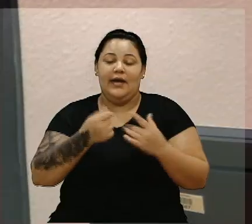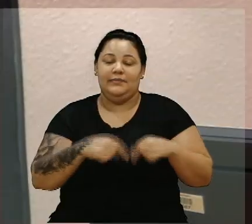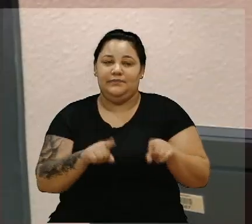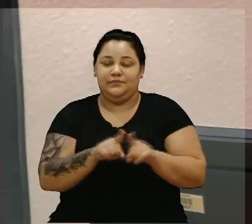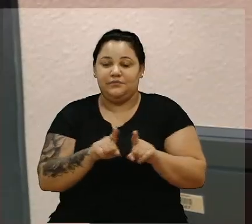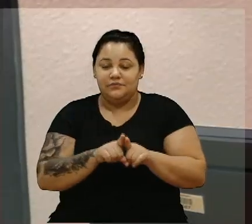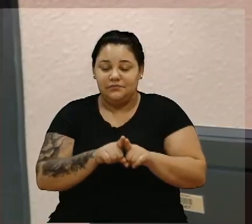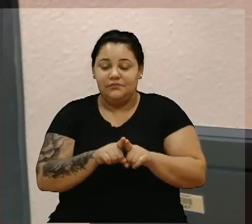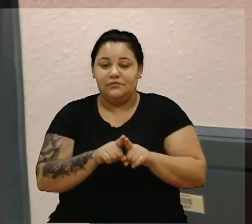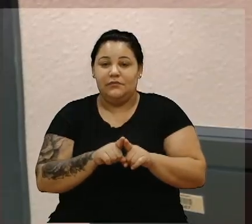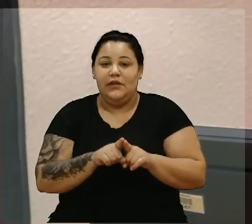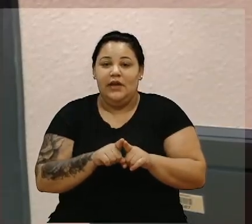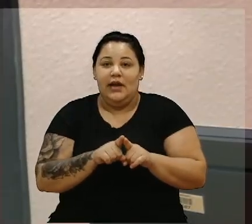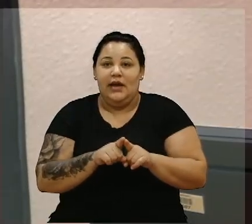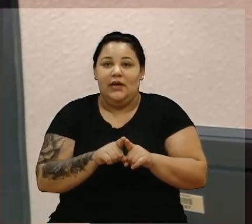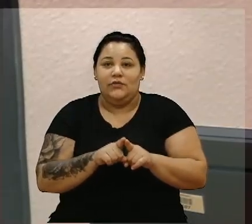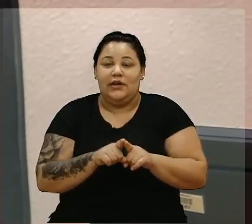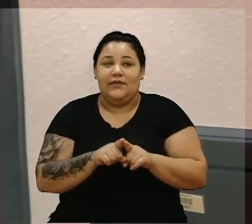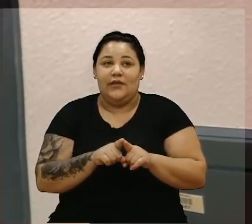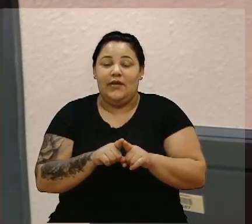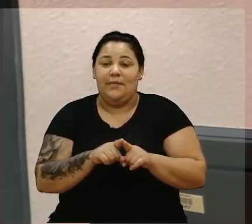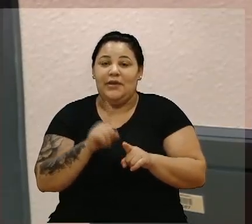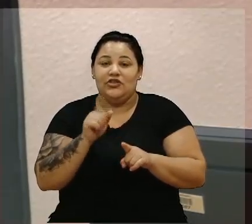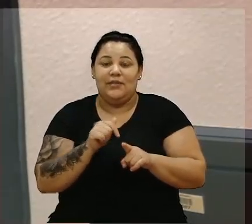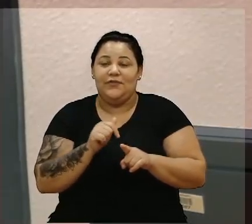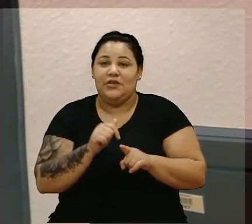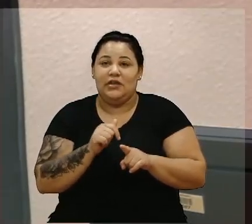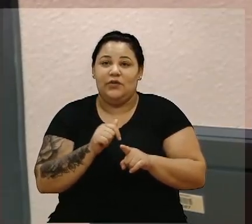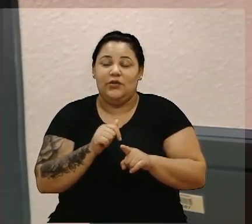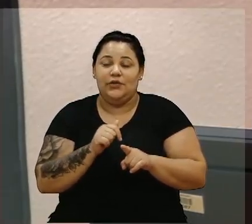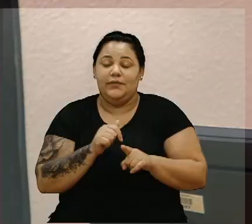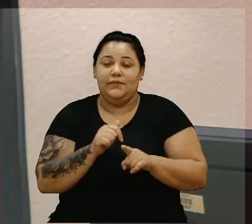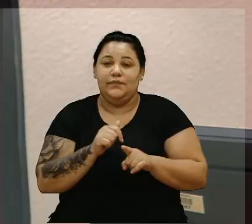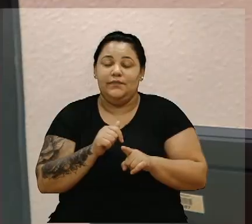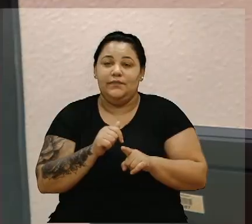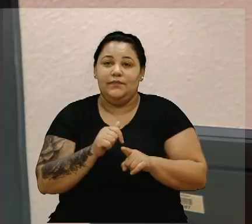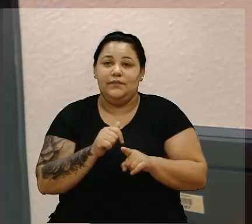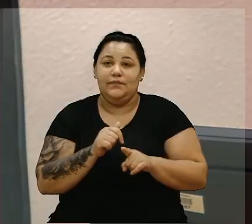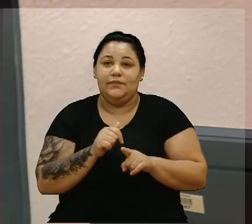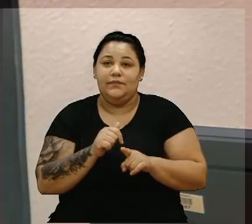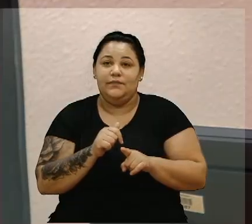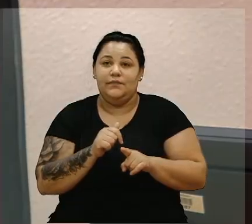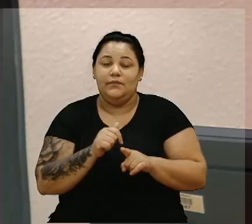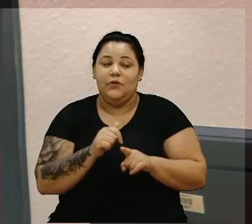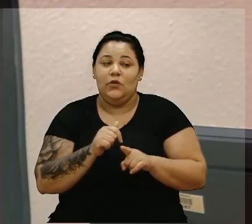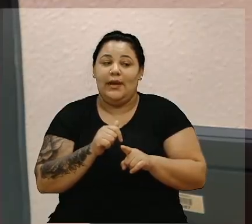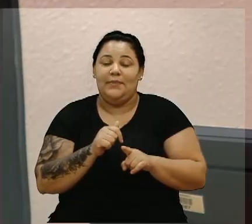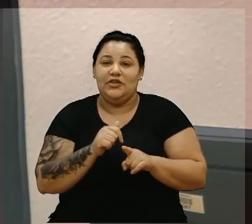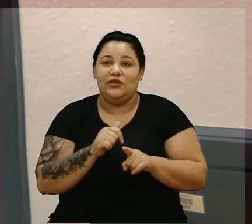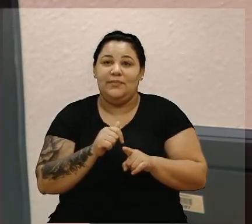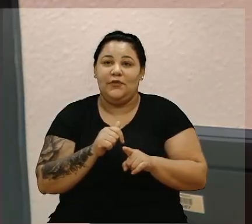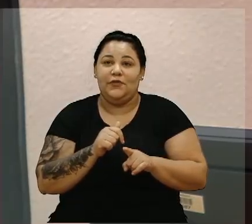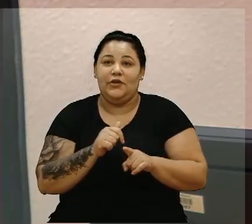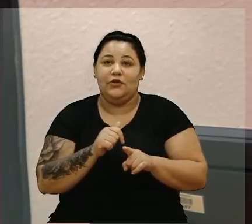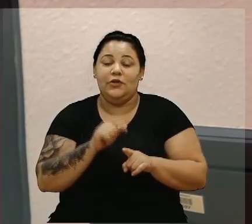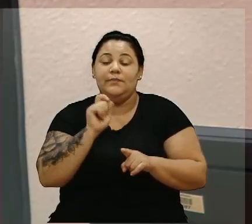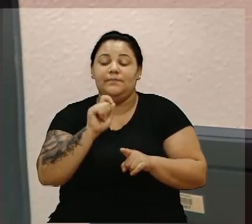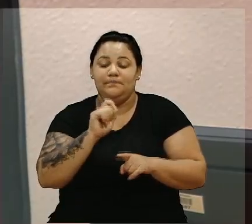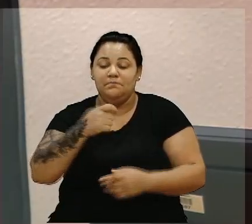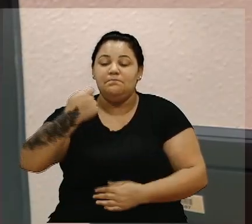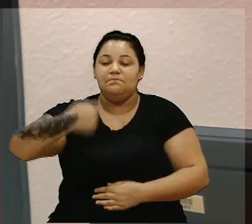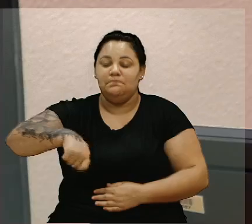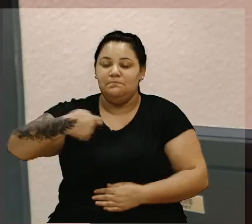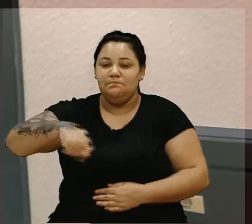trabalho. E quando falo condições de trabalho, é no geral, né? Então, o que a gente